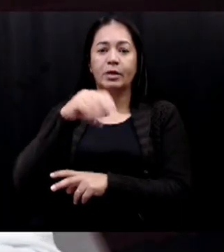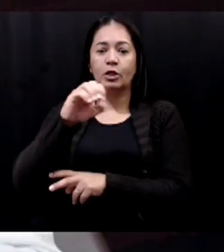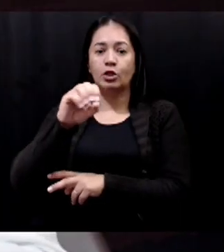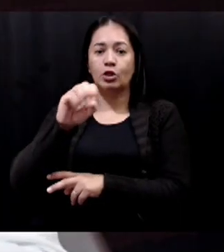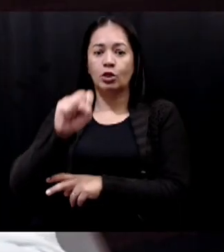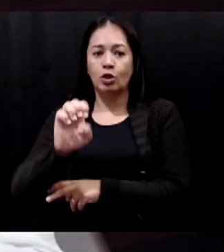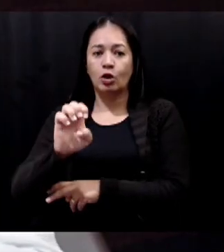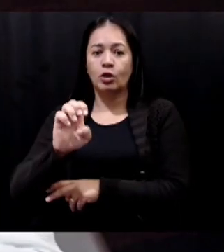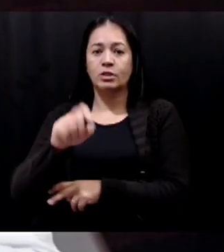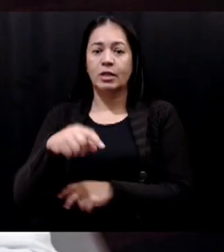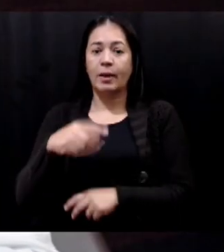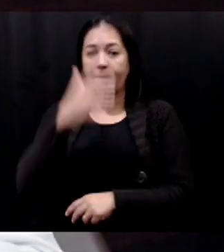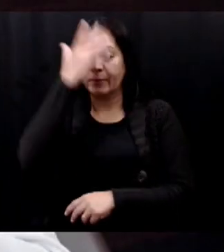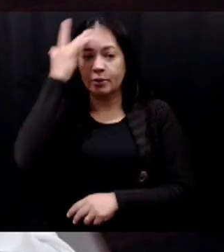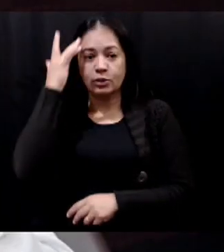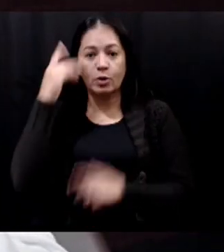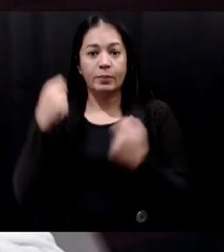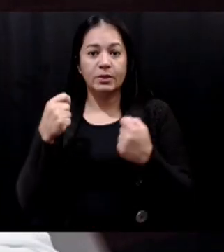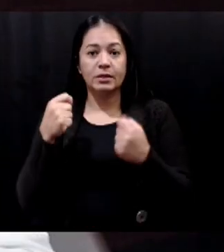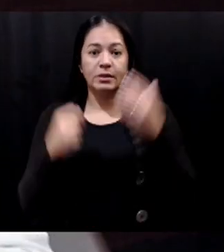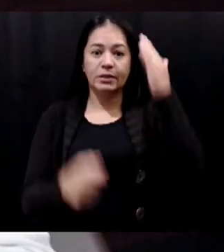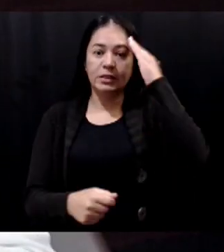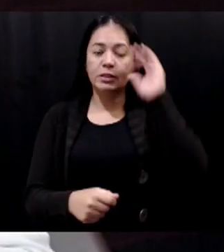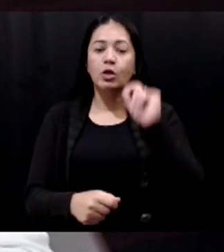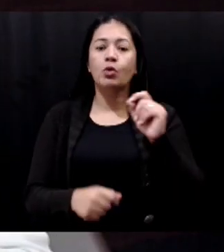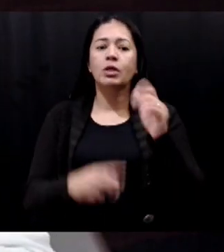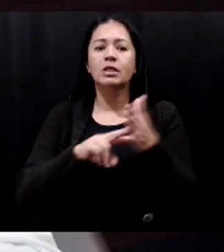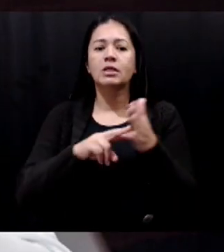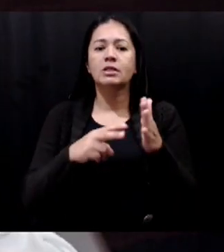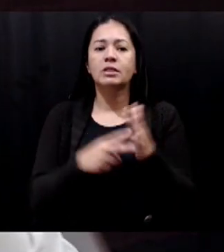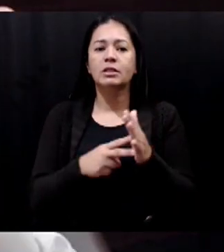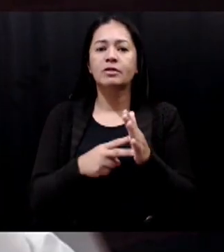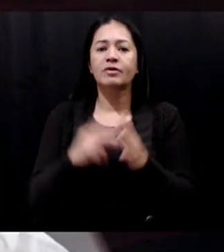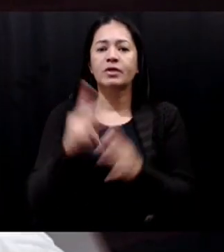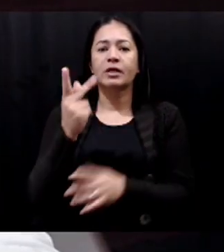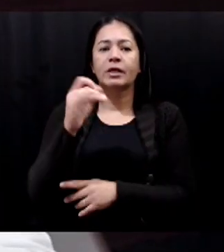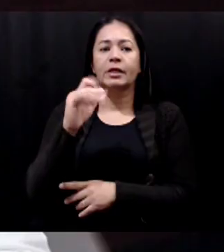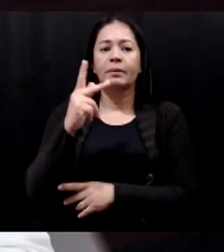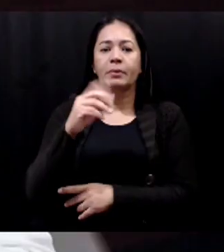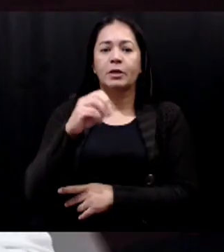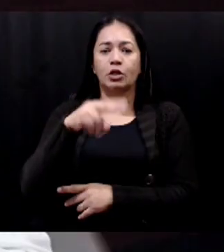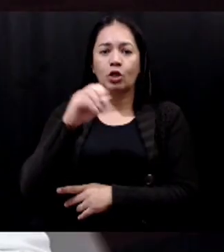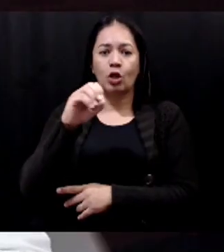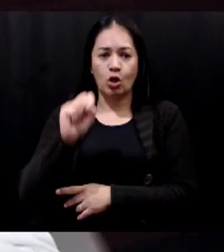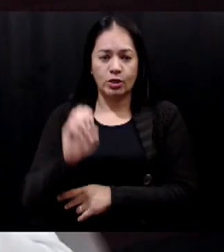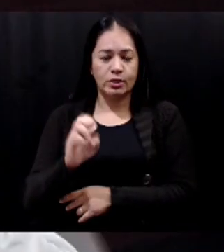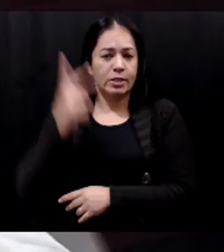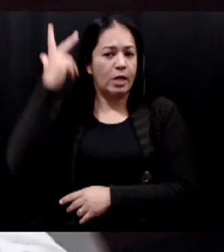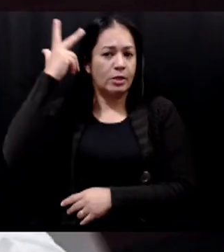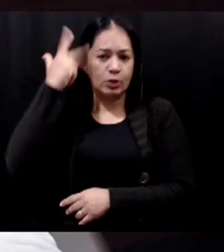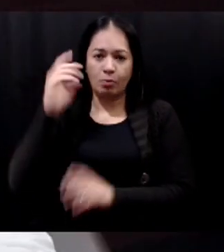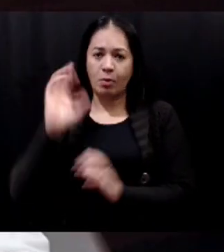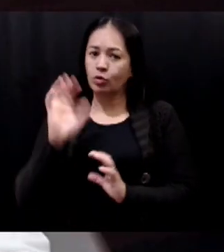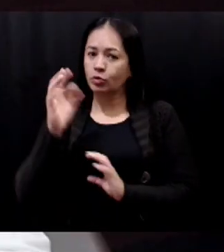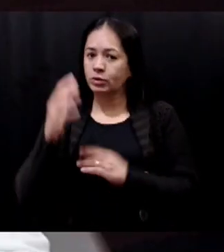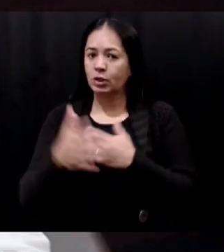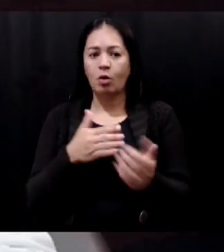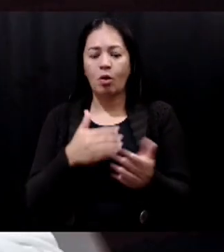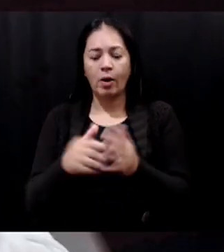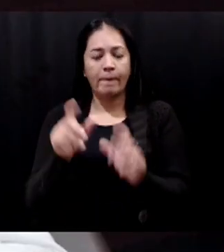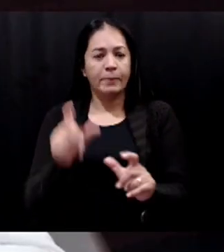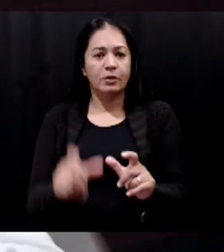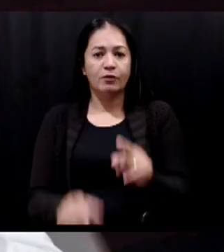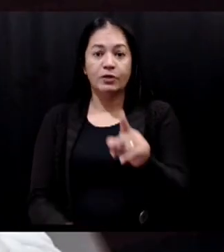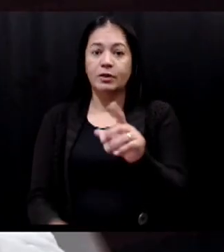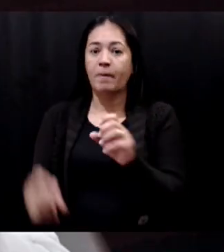hipnose, né? A hipnose é um processo 100% natural, acontece com qualquer um de nós, Você pode me dizer que você nunca